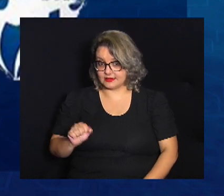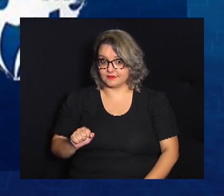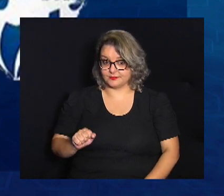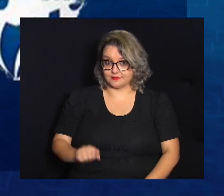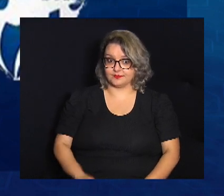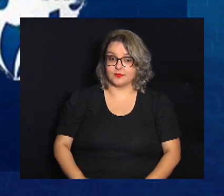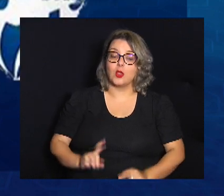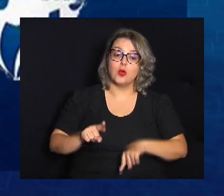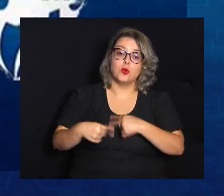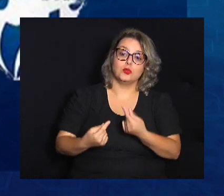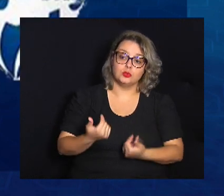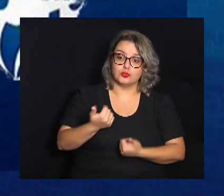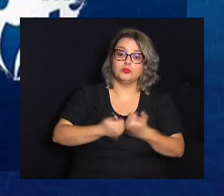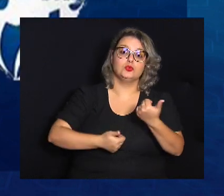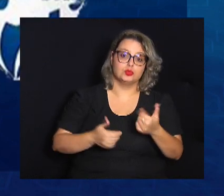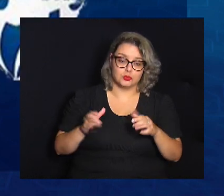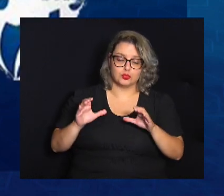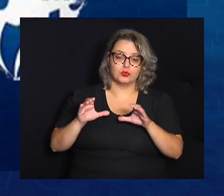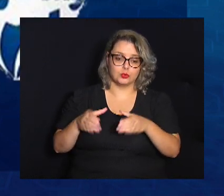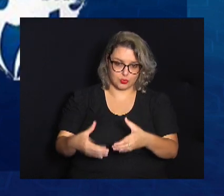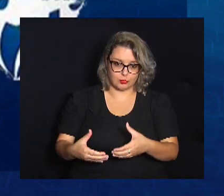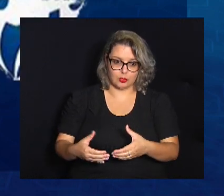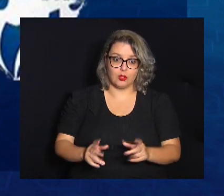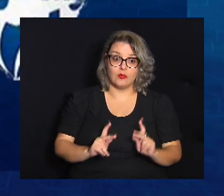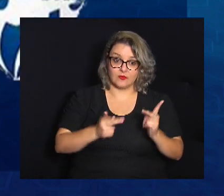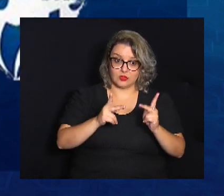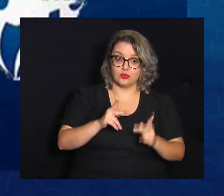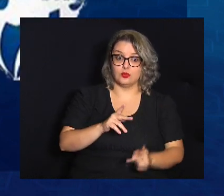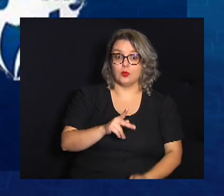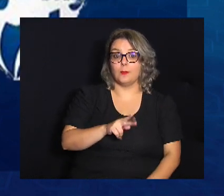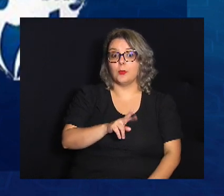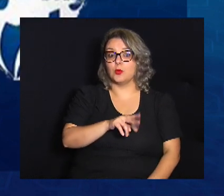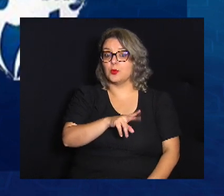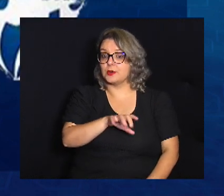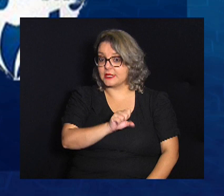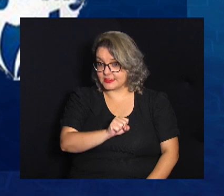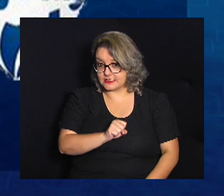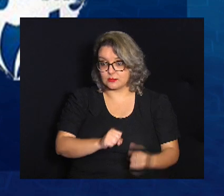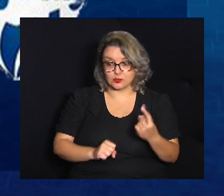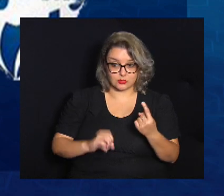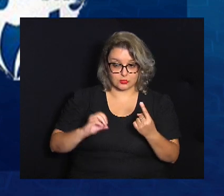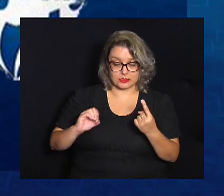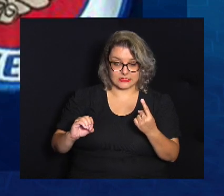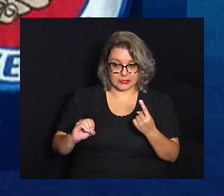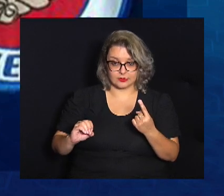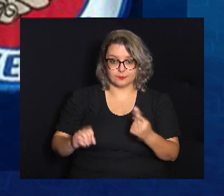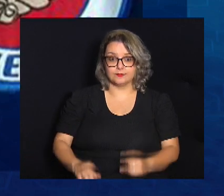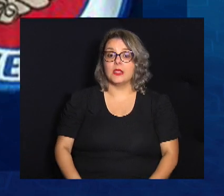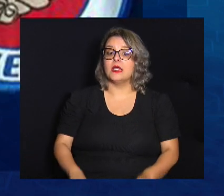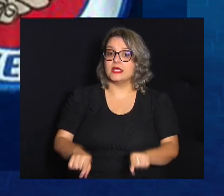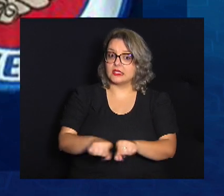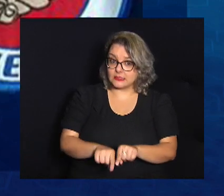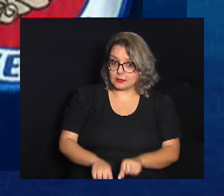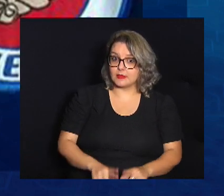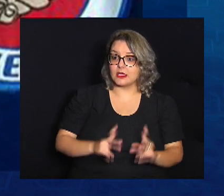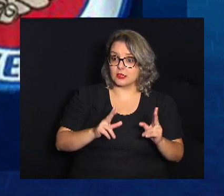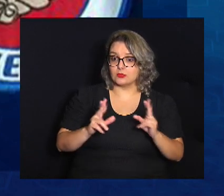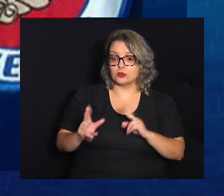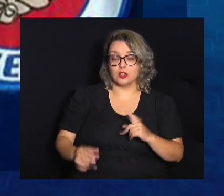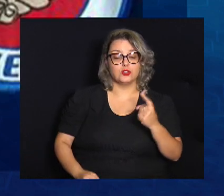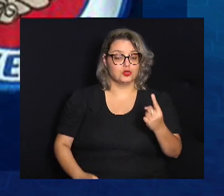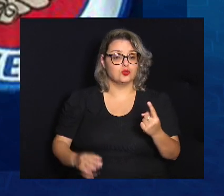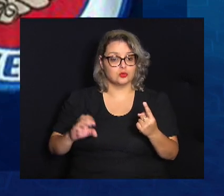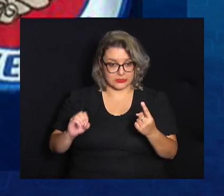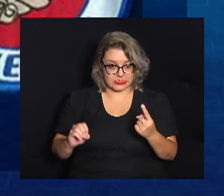Nos outros jogos do grupo, vitória do Esporte Clube Pureza por 1-0 em cima do São Luís e também com um placar de 1-0,